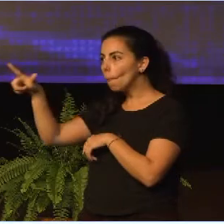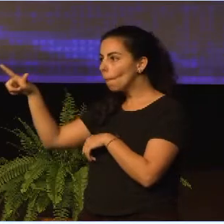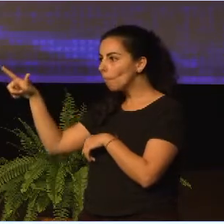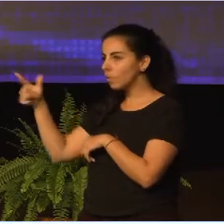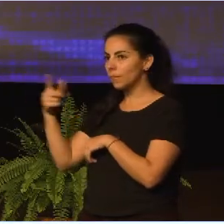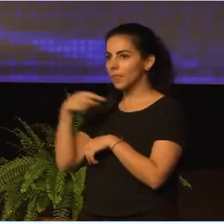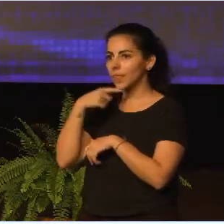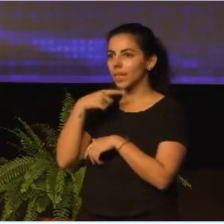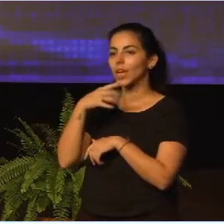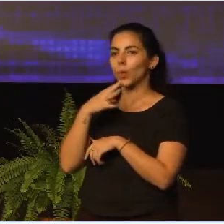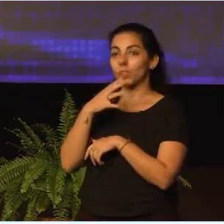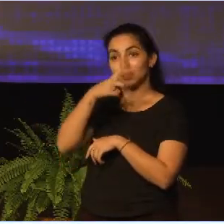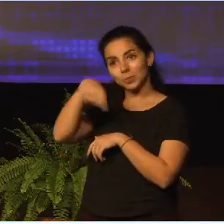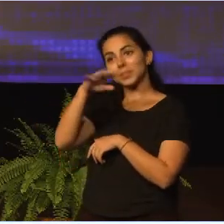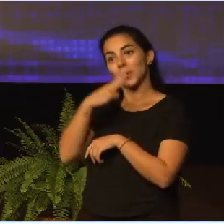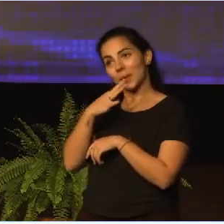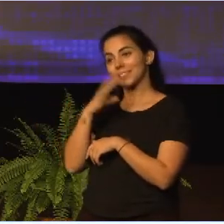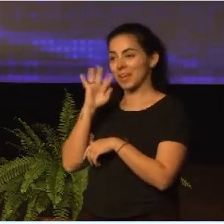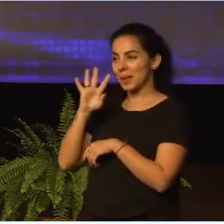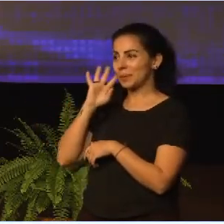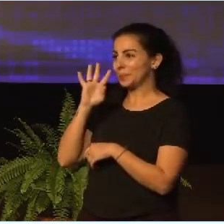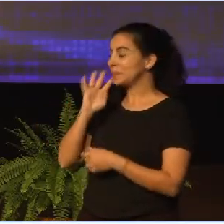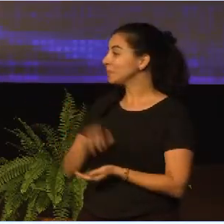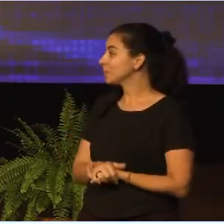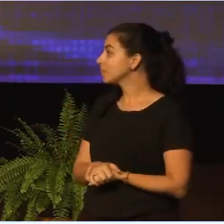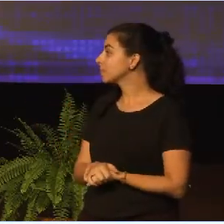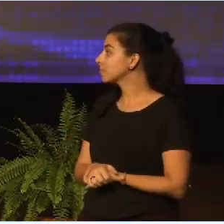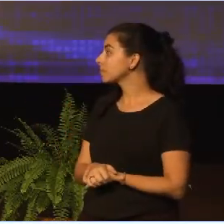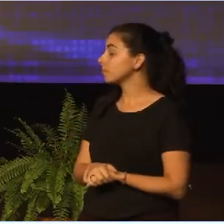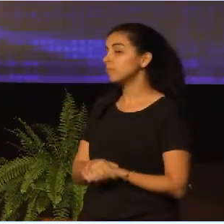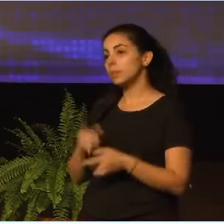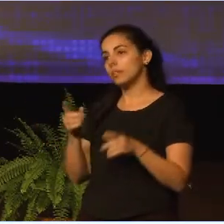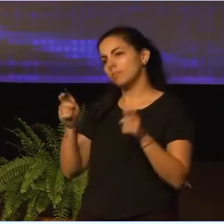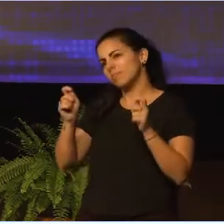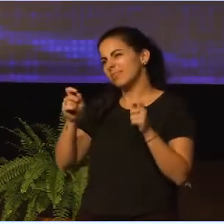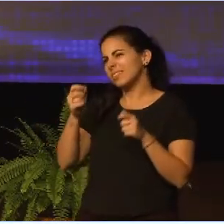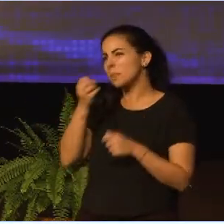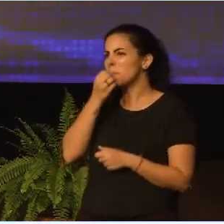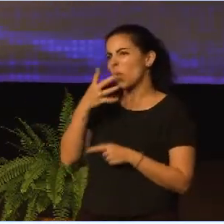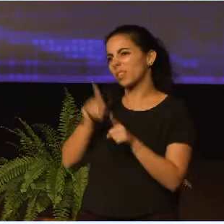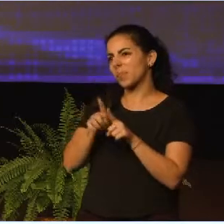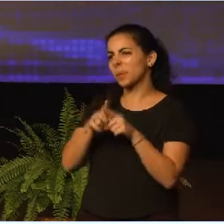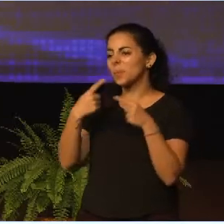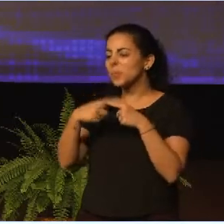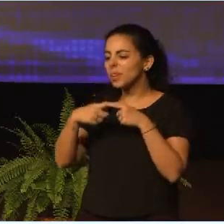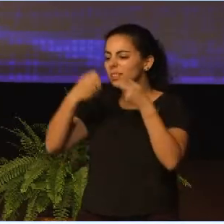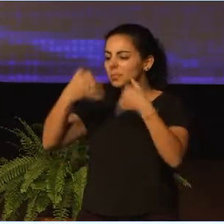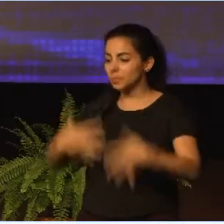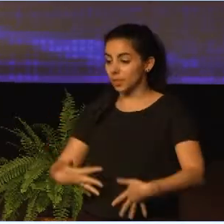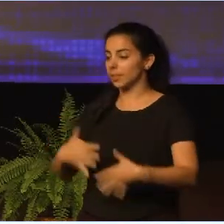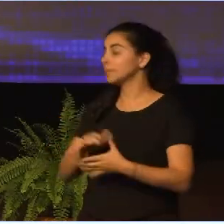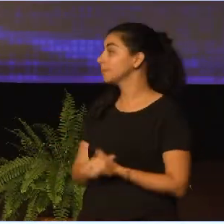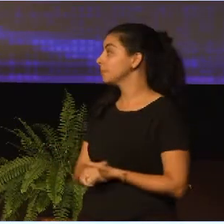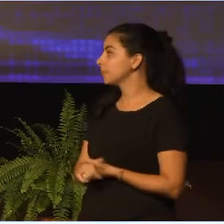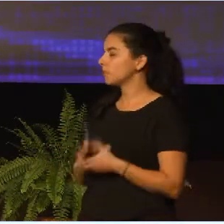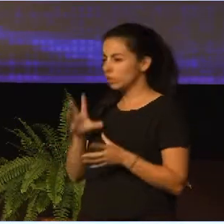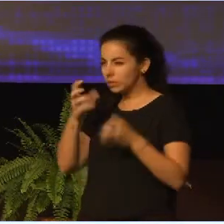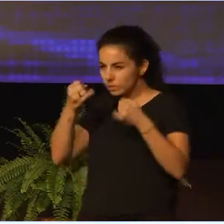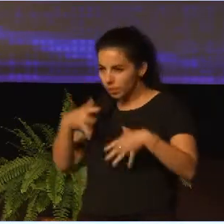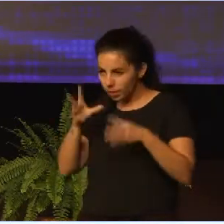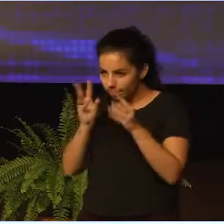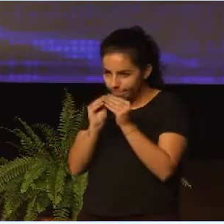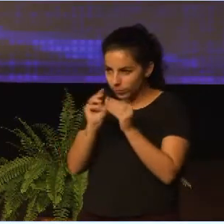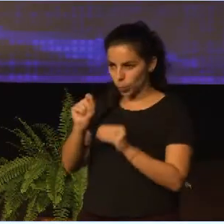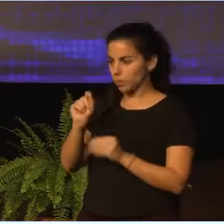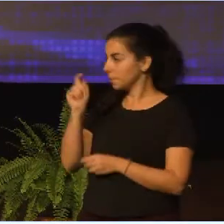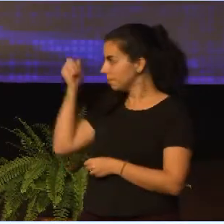trabalha com estatística, 100%. Mas é legal também, porque a gente tem a oportunidade de contar. E antes de tudo, eu queria falar que a Operação Serenata, eu vou explicar rapidinho para vocês, mas eu